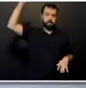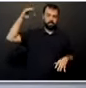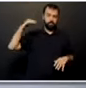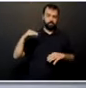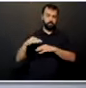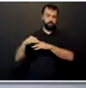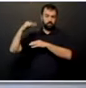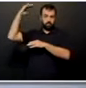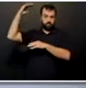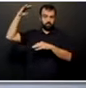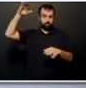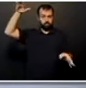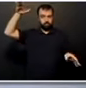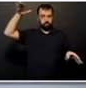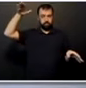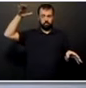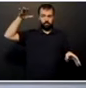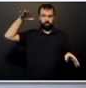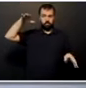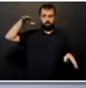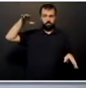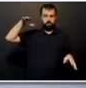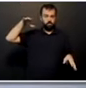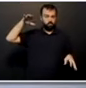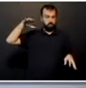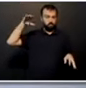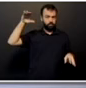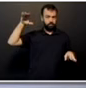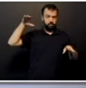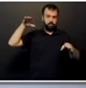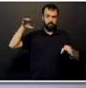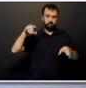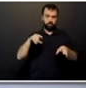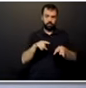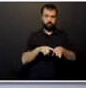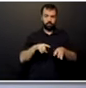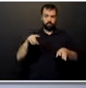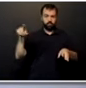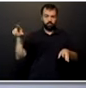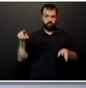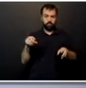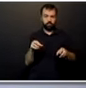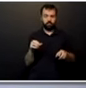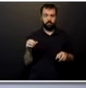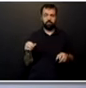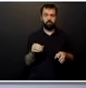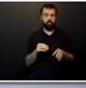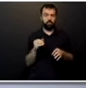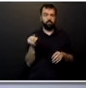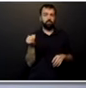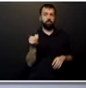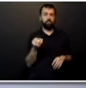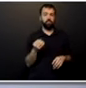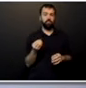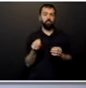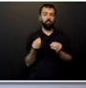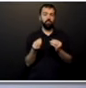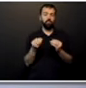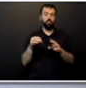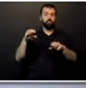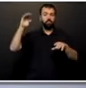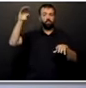estou falando de razão eu não falo 3 - eu falo três está para